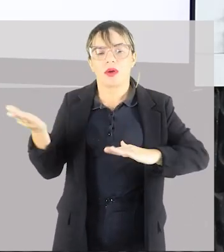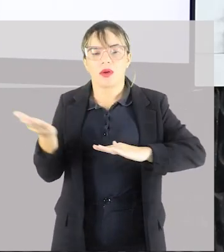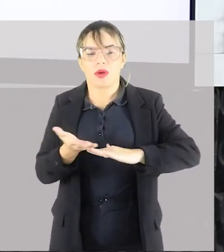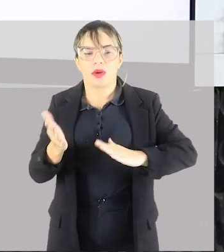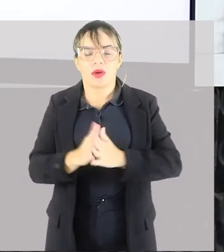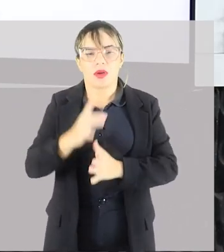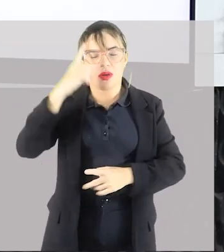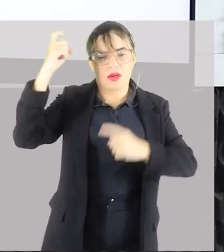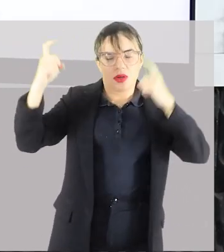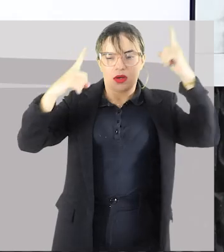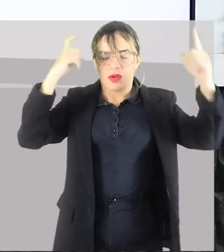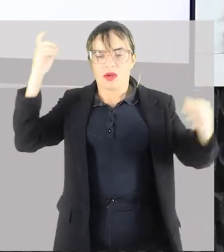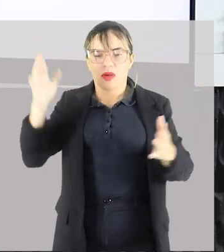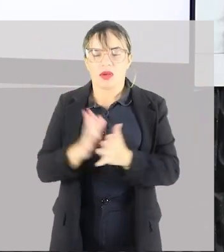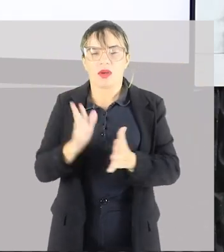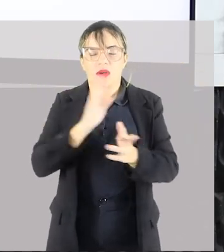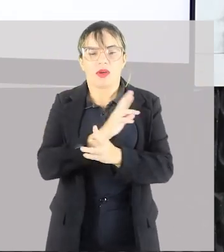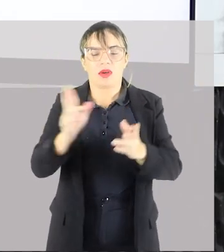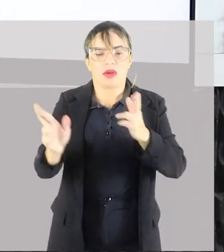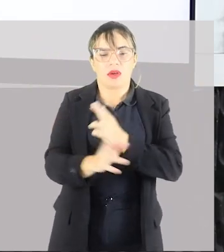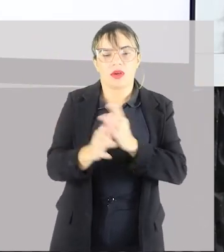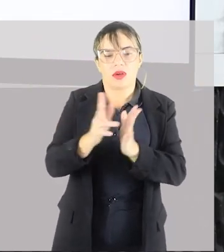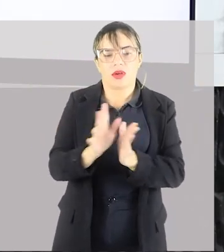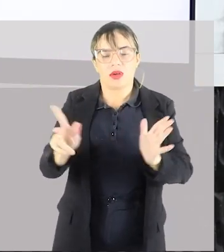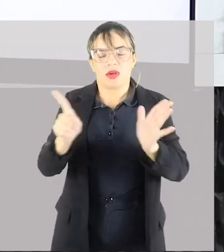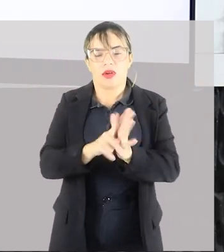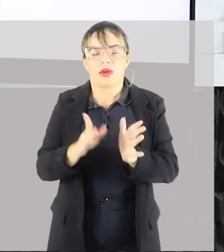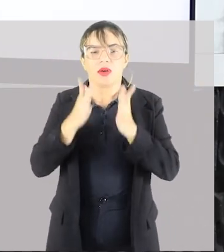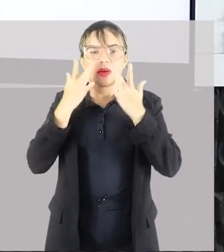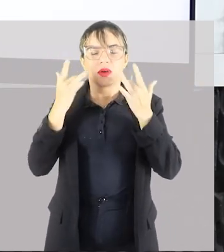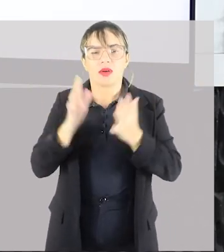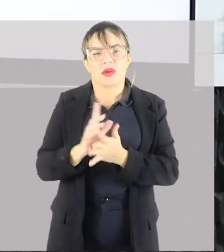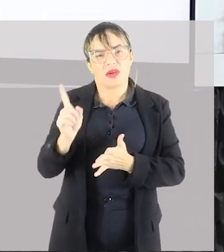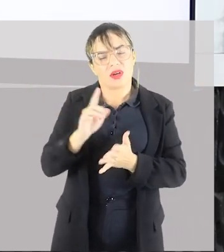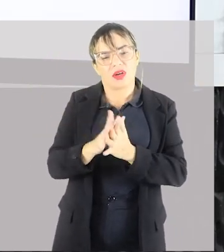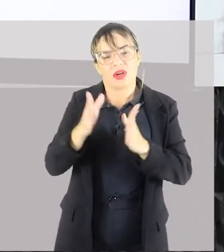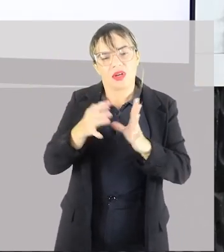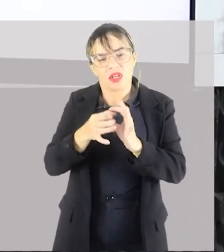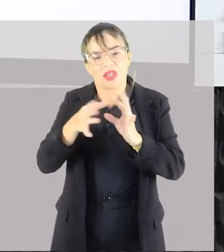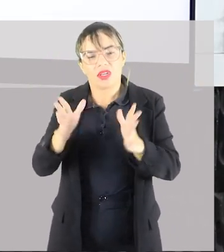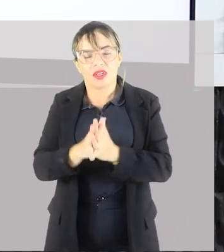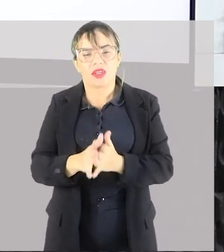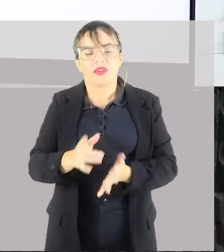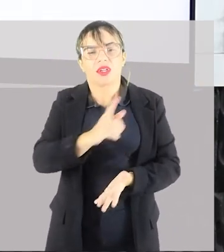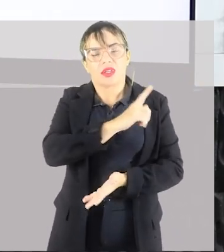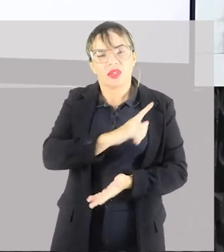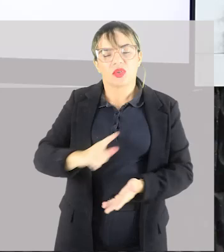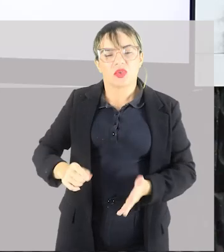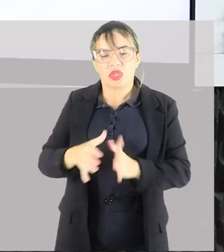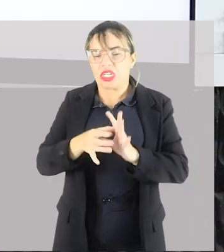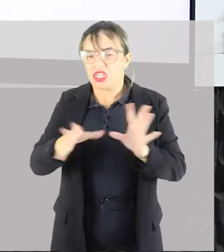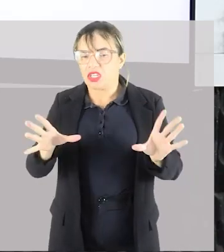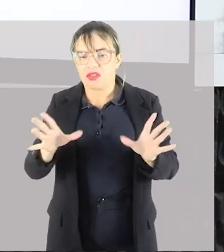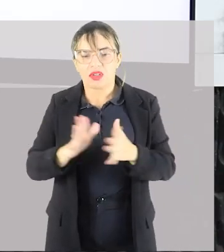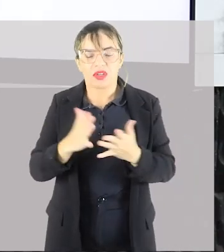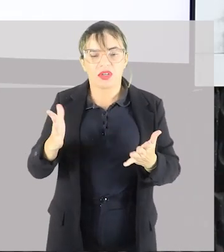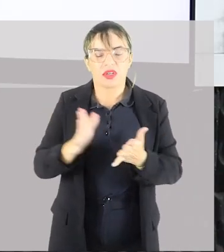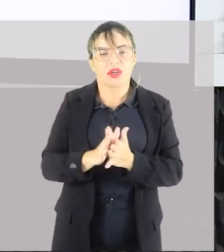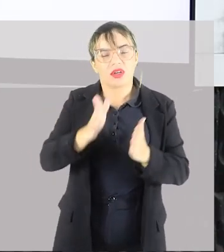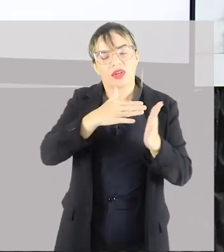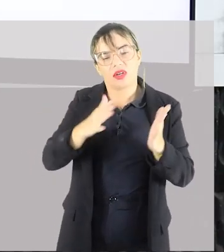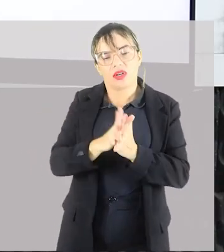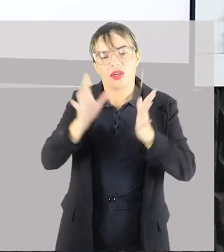obras voltadas essencialmente para a própria arte, sem estarem presas a entidades governamentais ou religiosas ou estilos